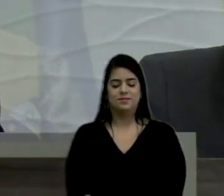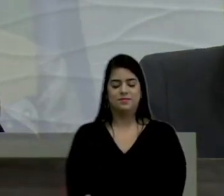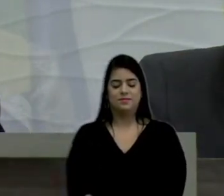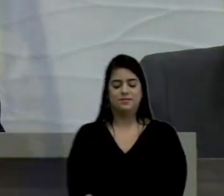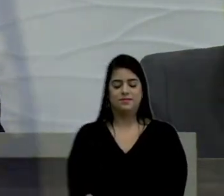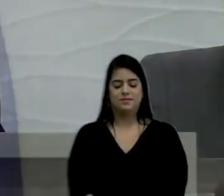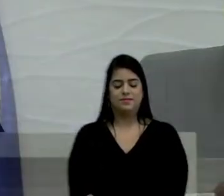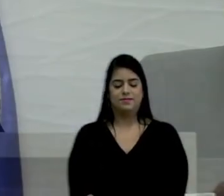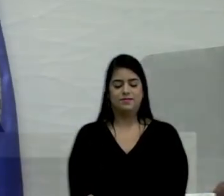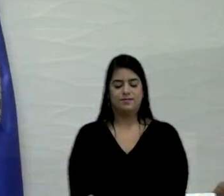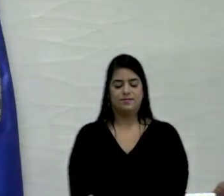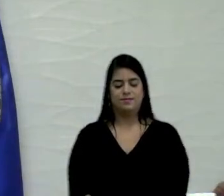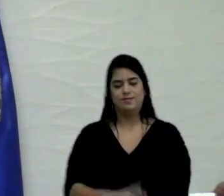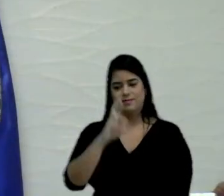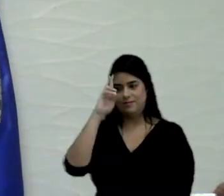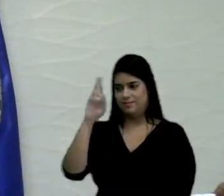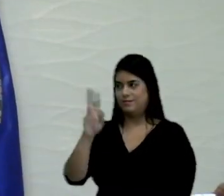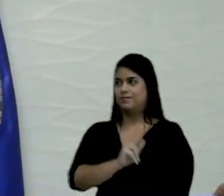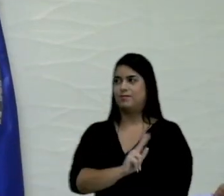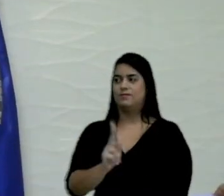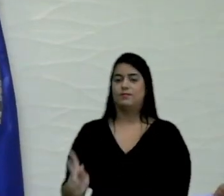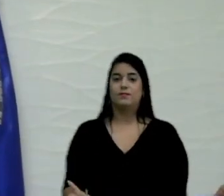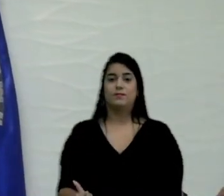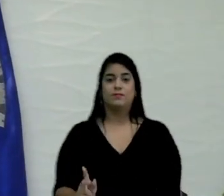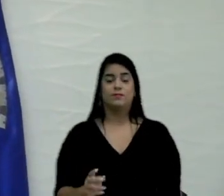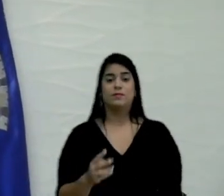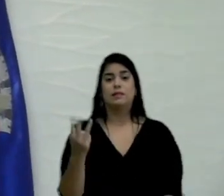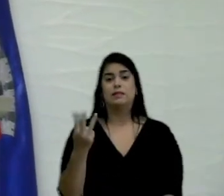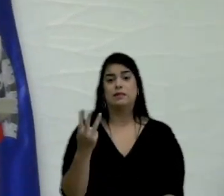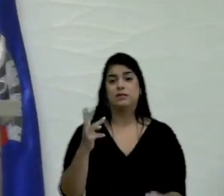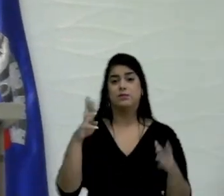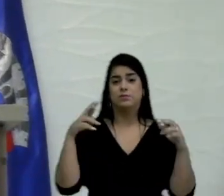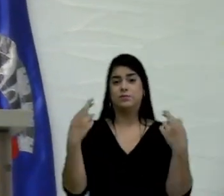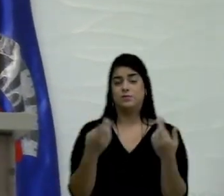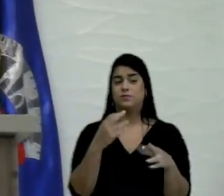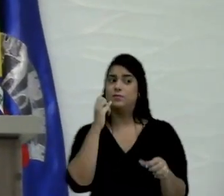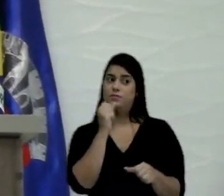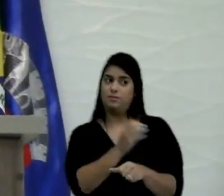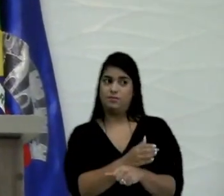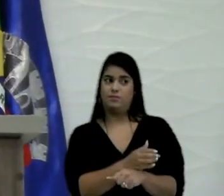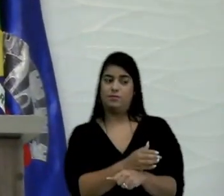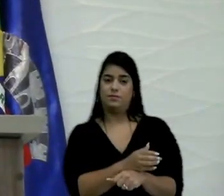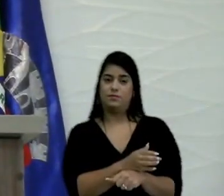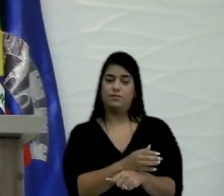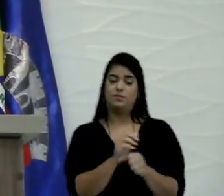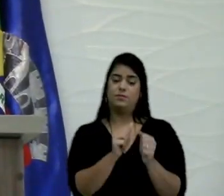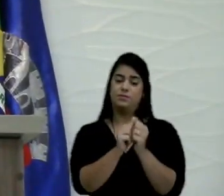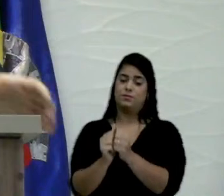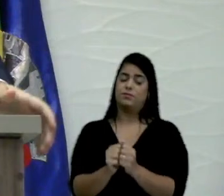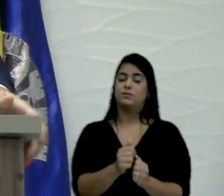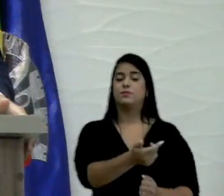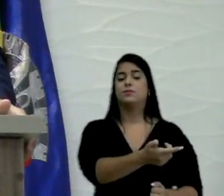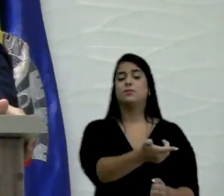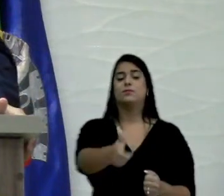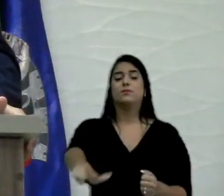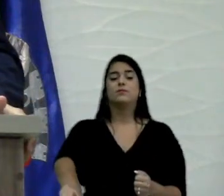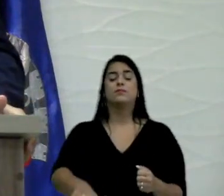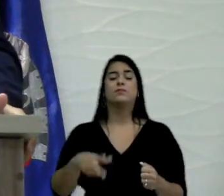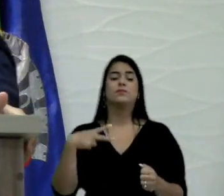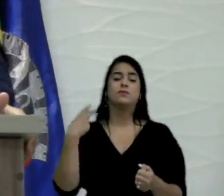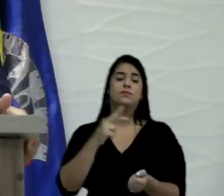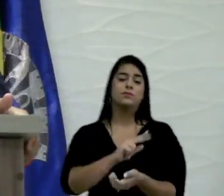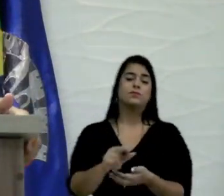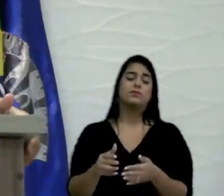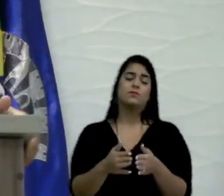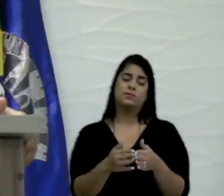Braga senhor presidente tá com três sessões que eu aprovei aqui nessa casa junto com os demais vereadores um pedido